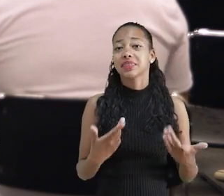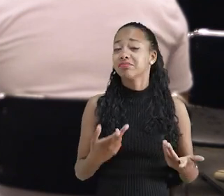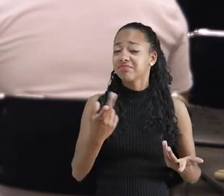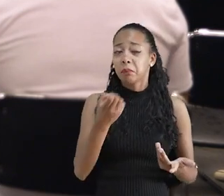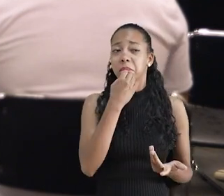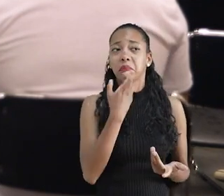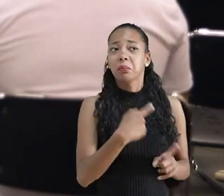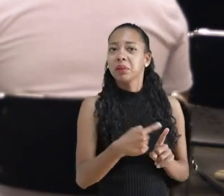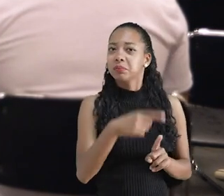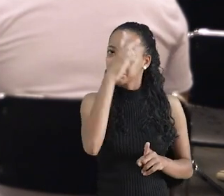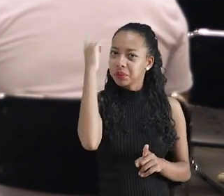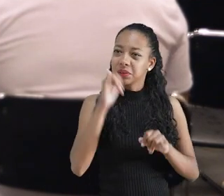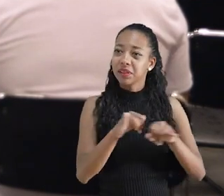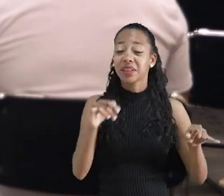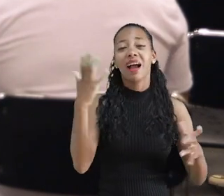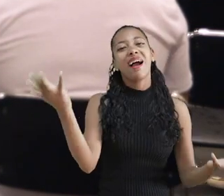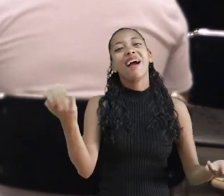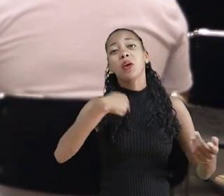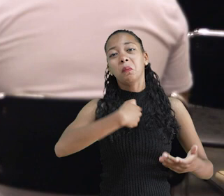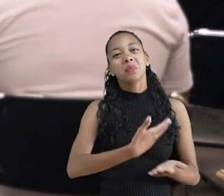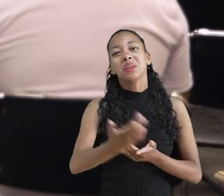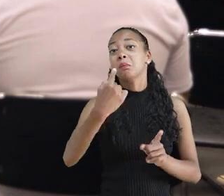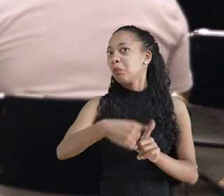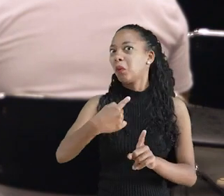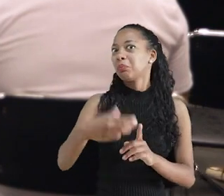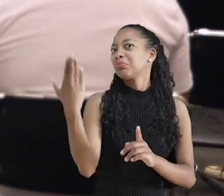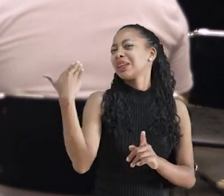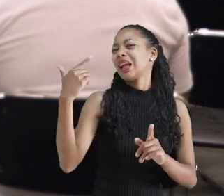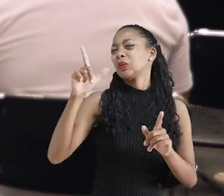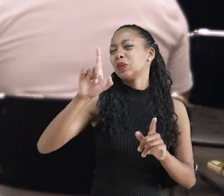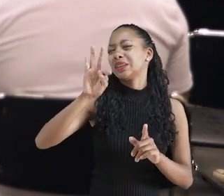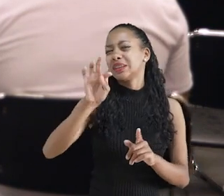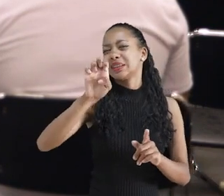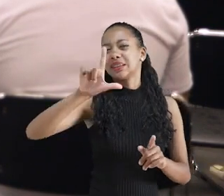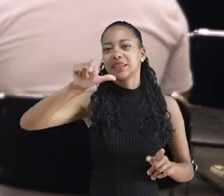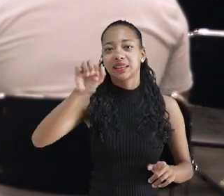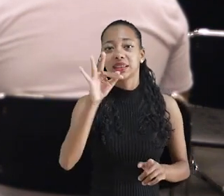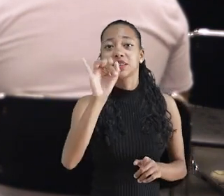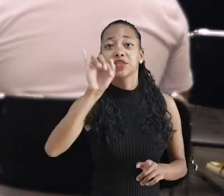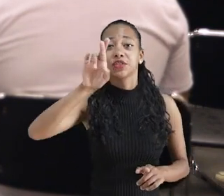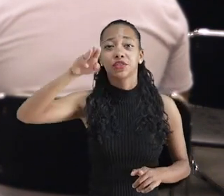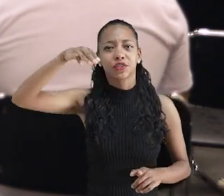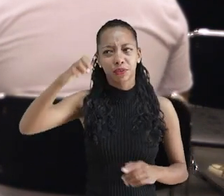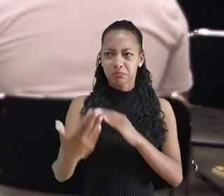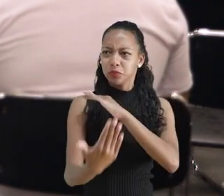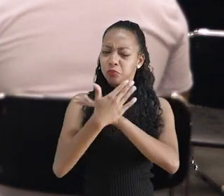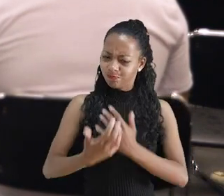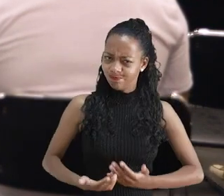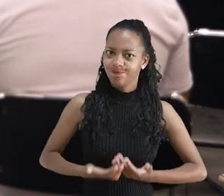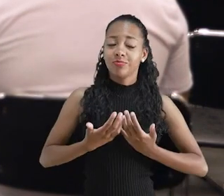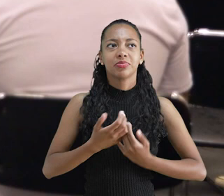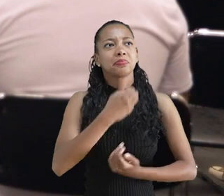inspirado no tel firme que teve a participação do tela fme e a gente se orgulha muito disso né então dessas oficinas de comunicação através dessa dessa